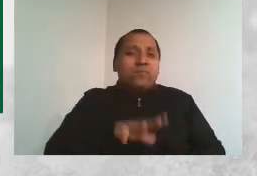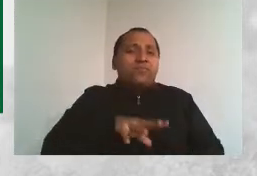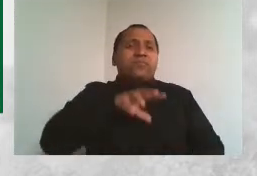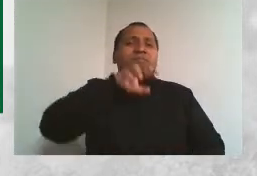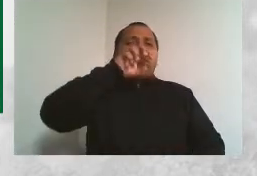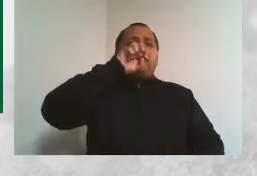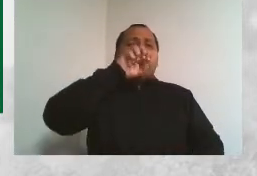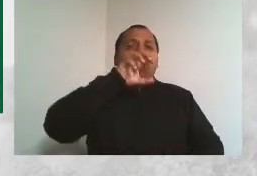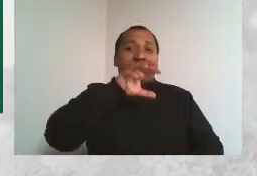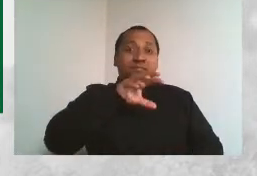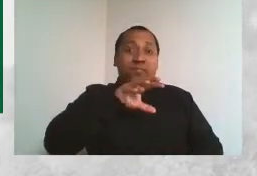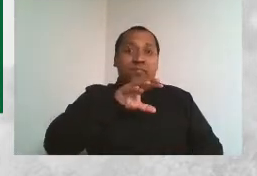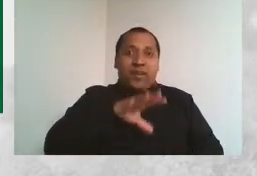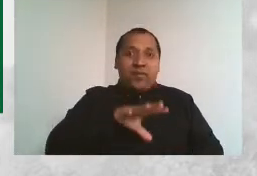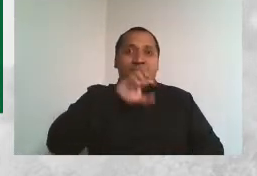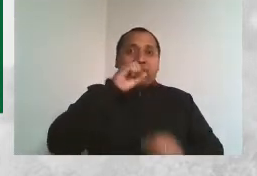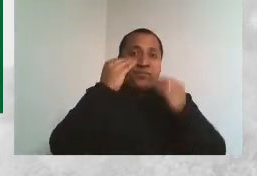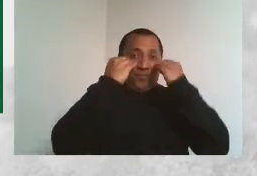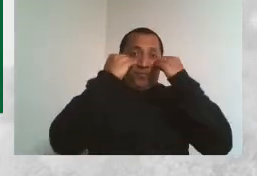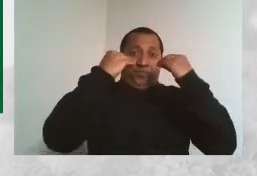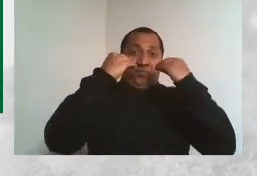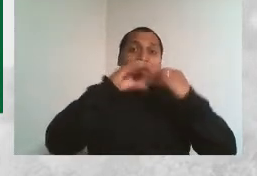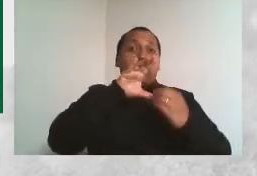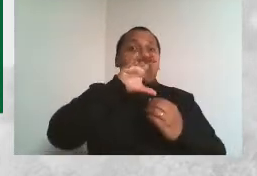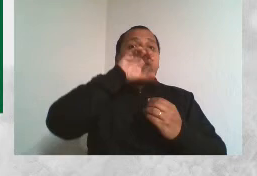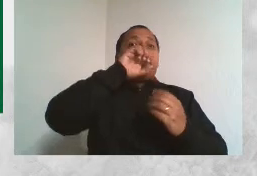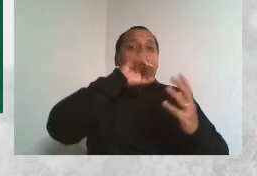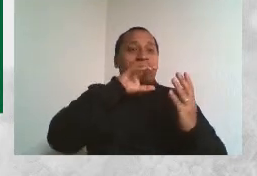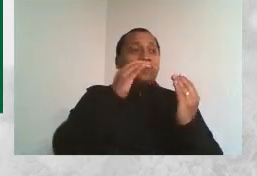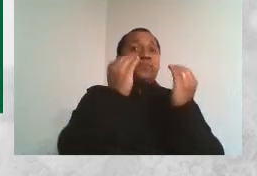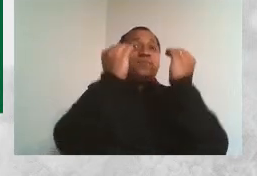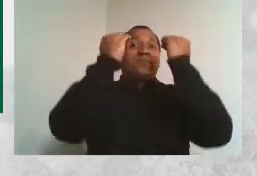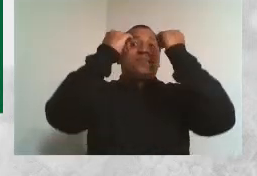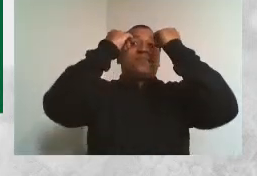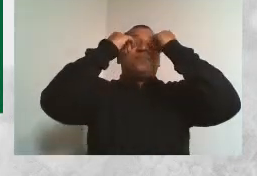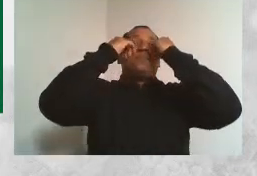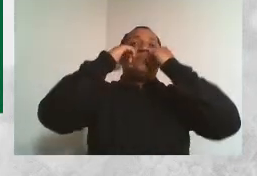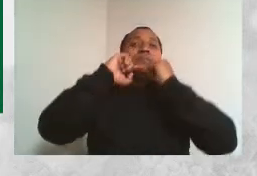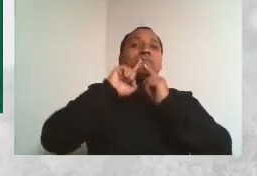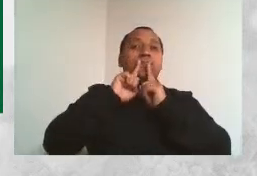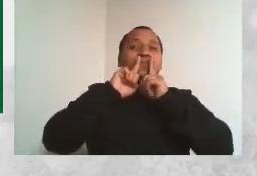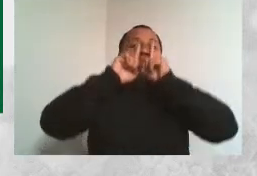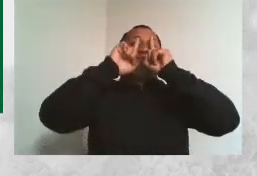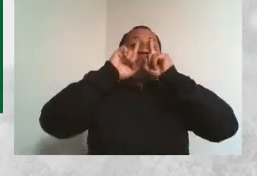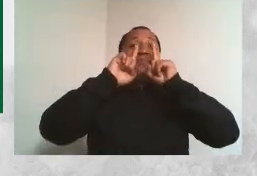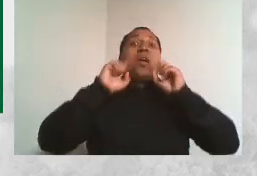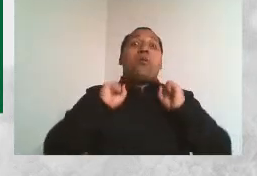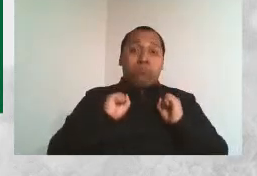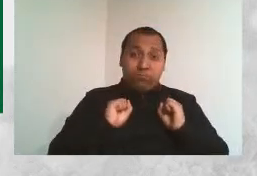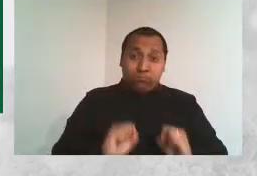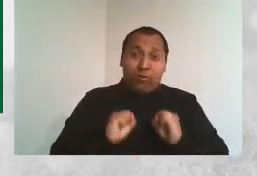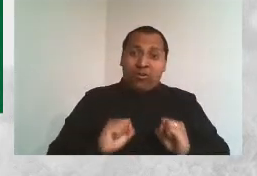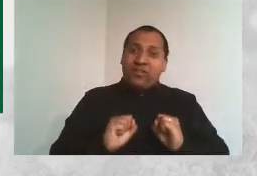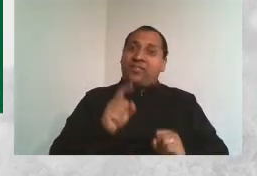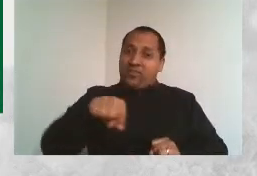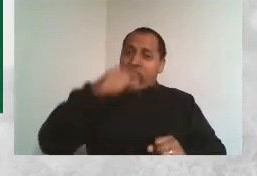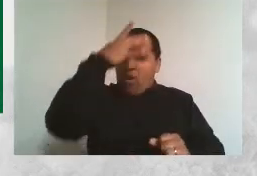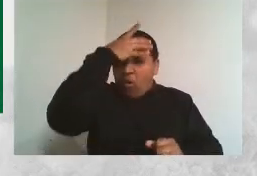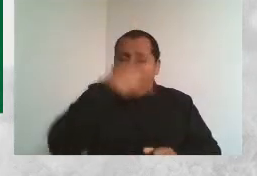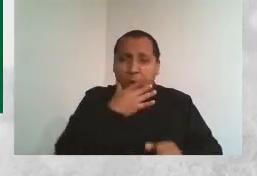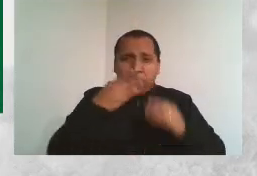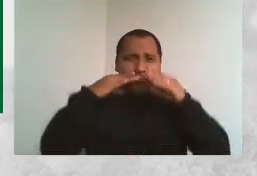acabar entrando. Então, a gente tem que ter a máscara muito bem adaptada para o rosto. Então, quando eu compro